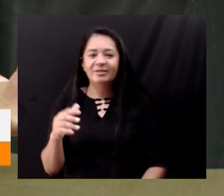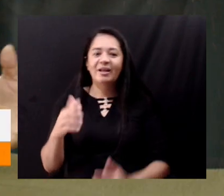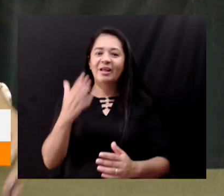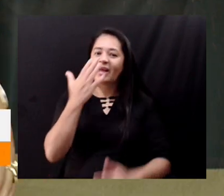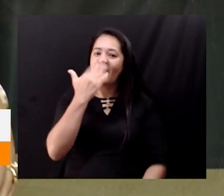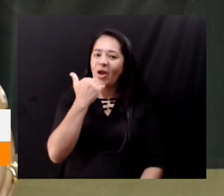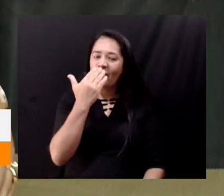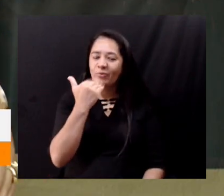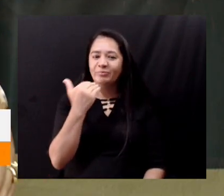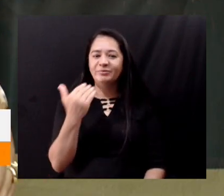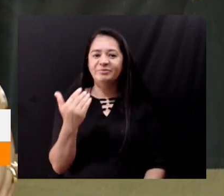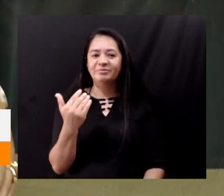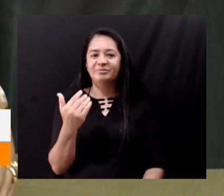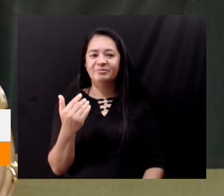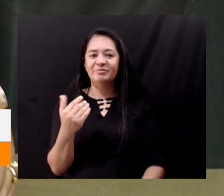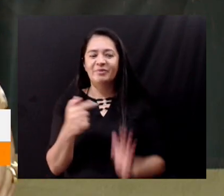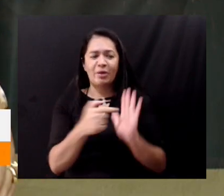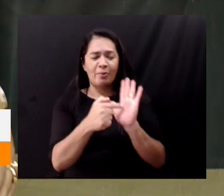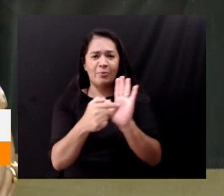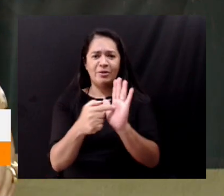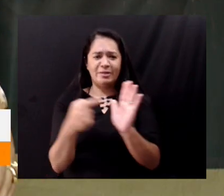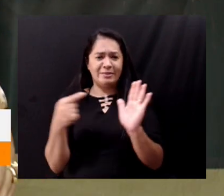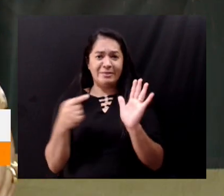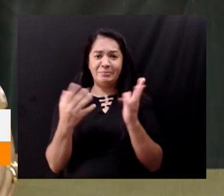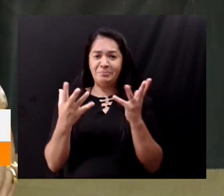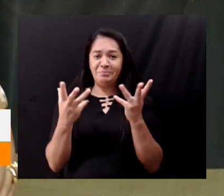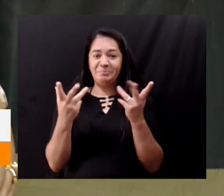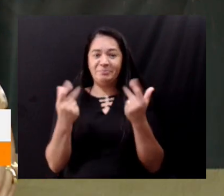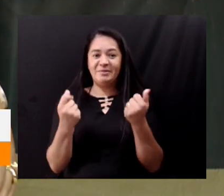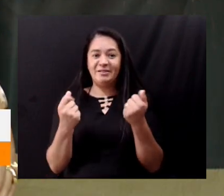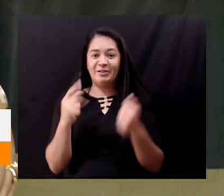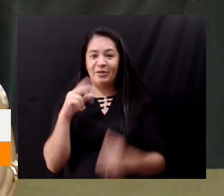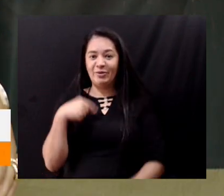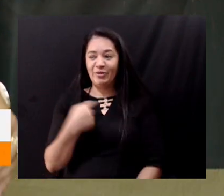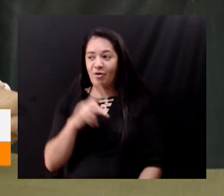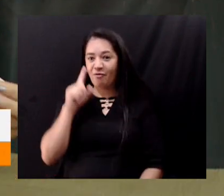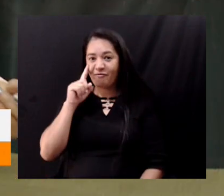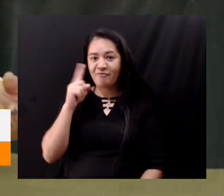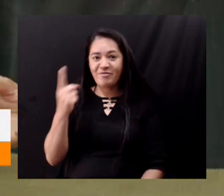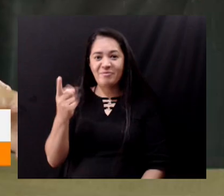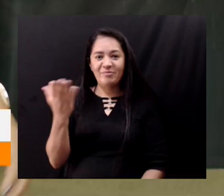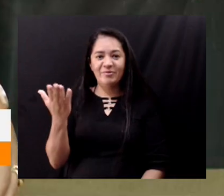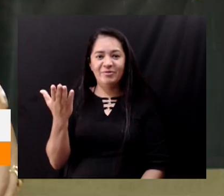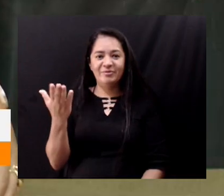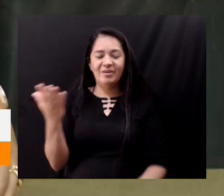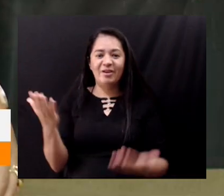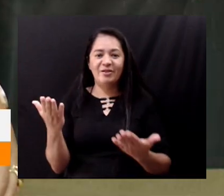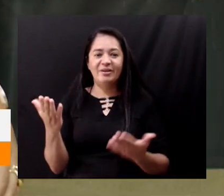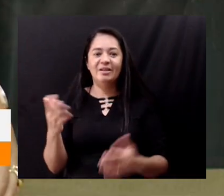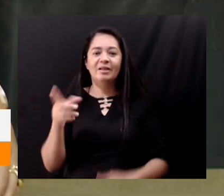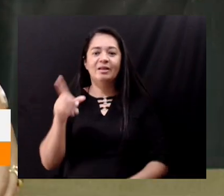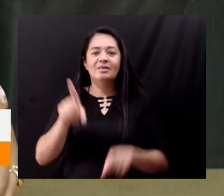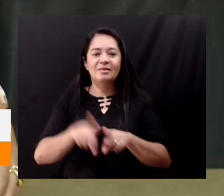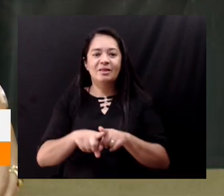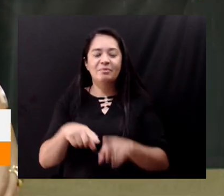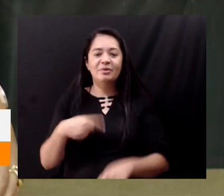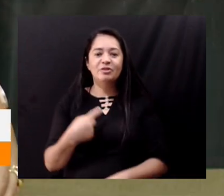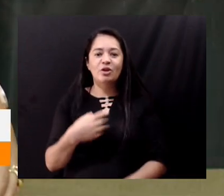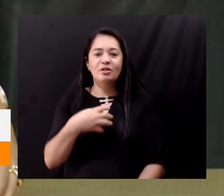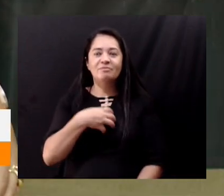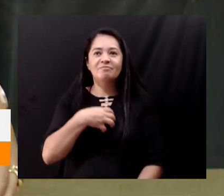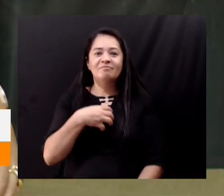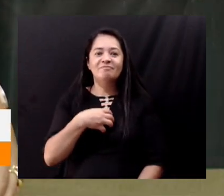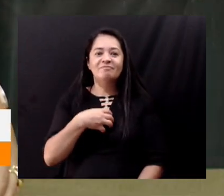nessa apresentação magnífica, né, como a gente viu agora, também aguçam o nosso sentido para que a gente, vá fazer